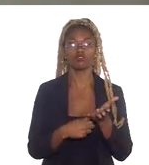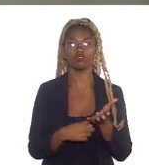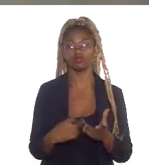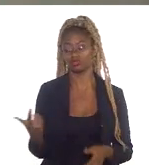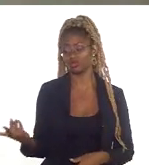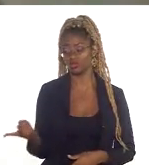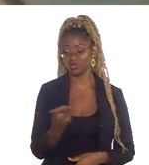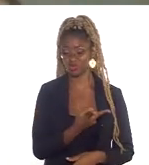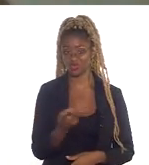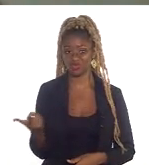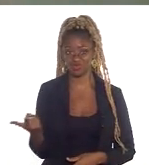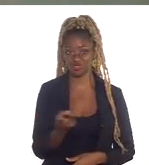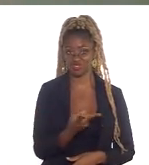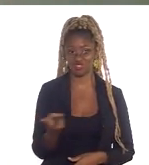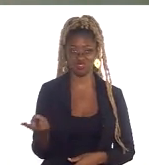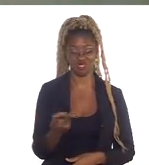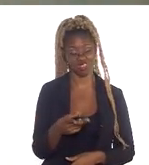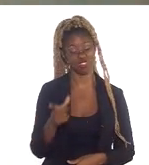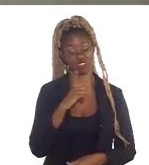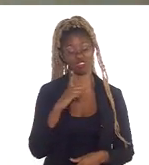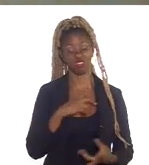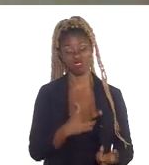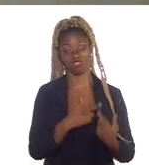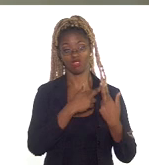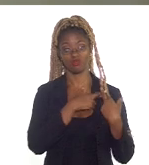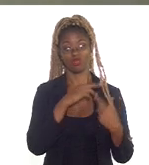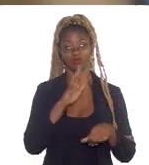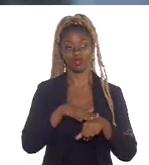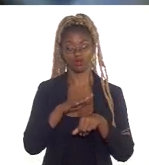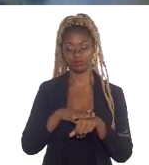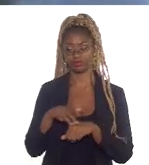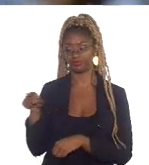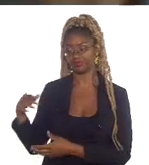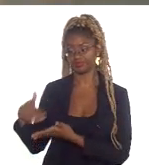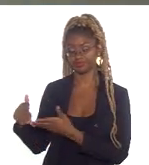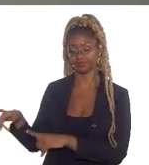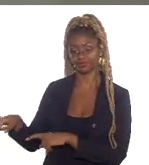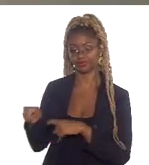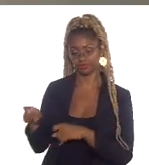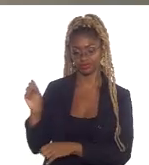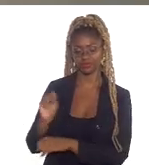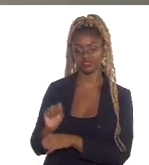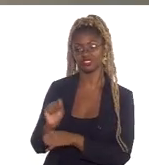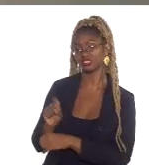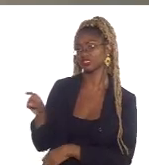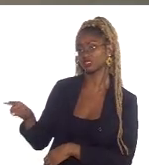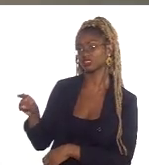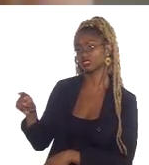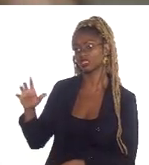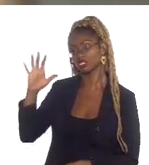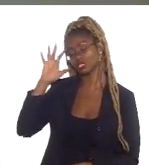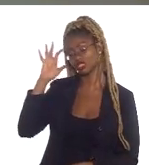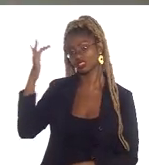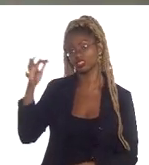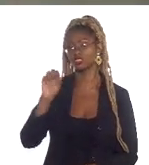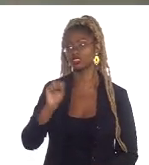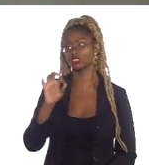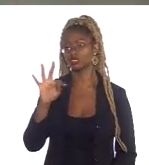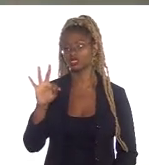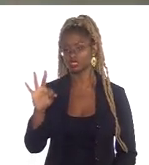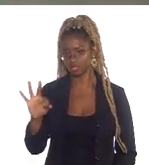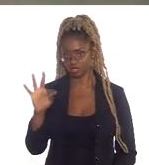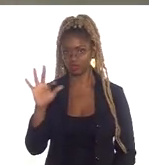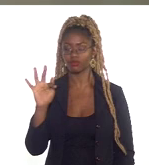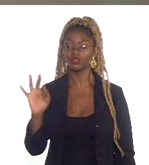entes têm essa responsabilidade clara, fazendo agora dada pela decisão do Supremo Tribunal